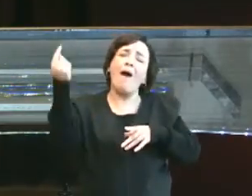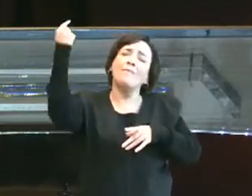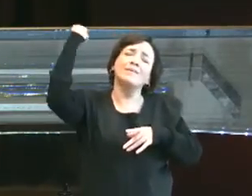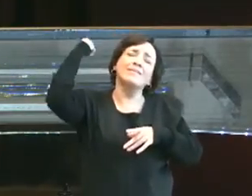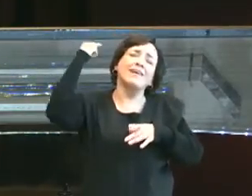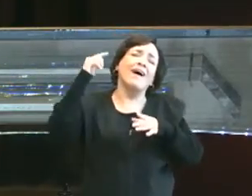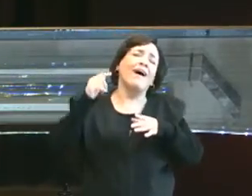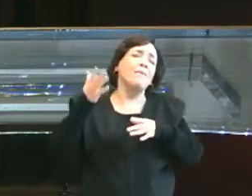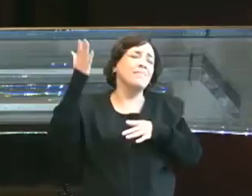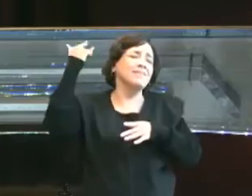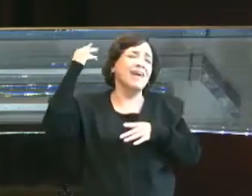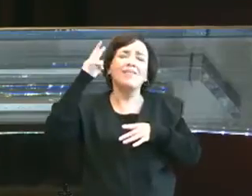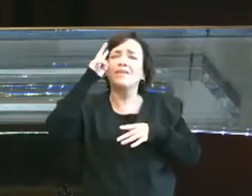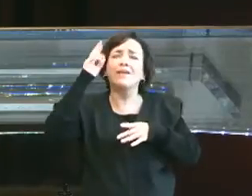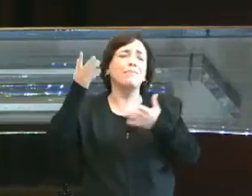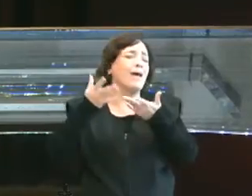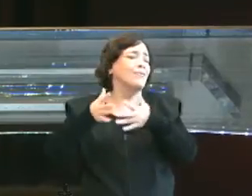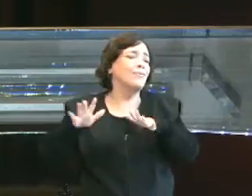Eu não sei